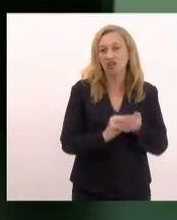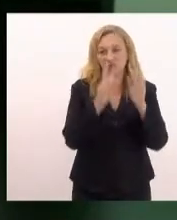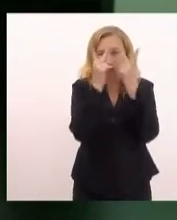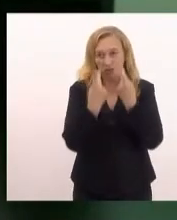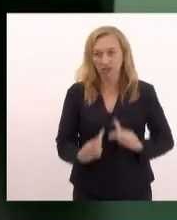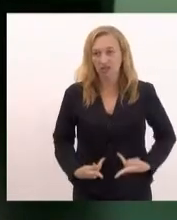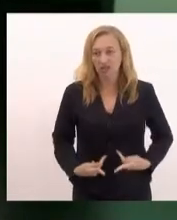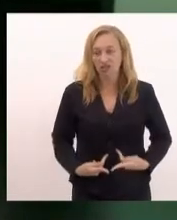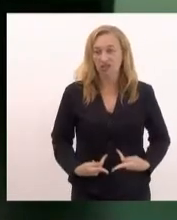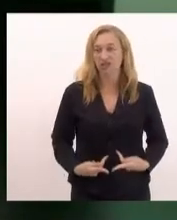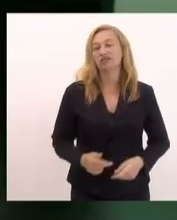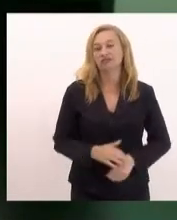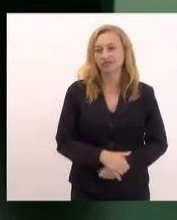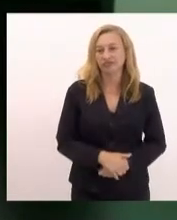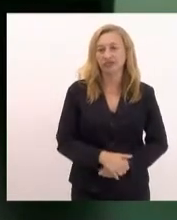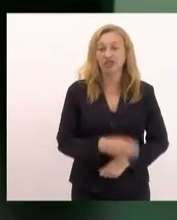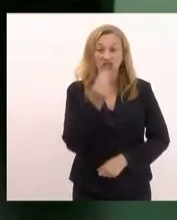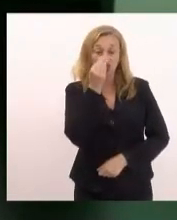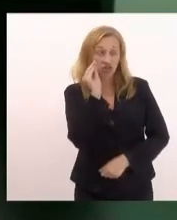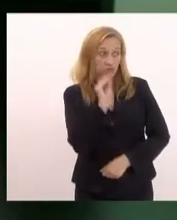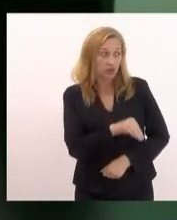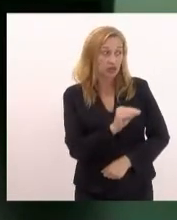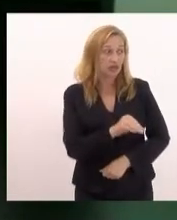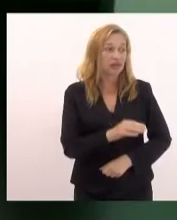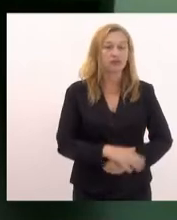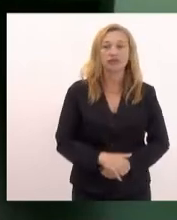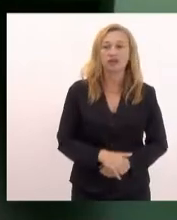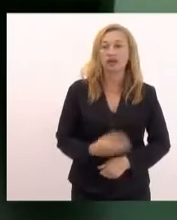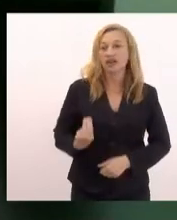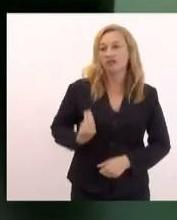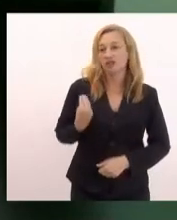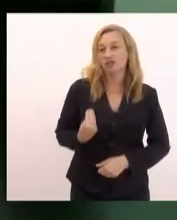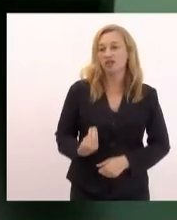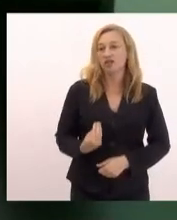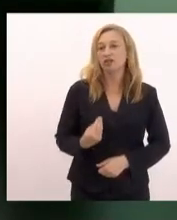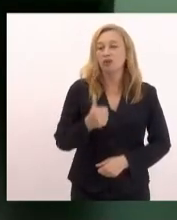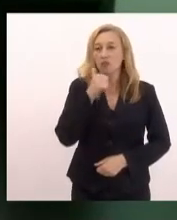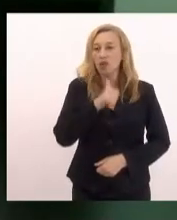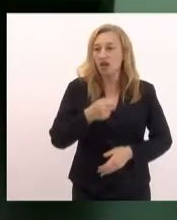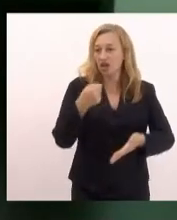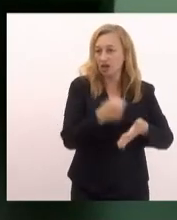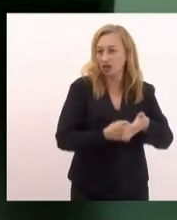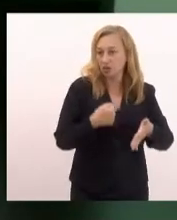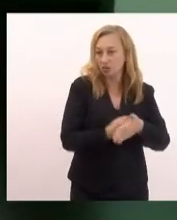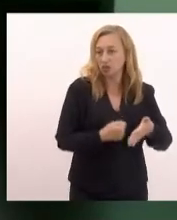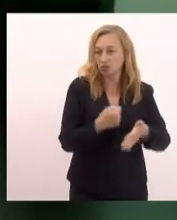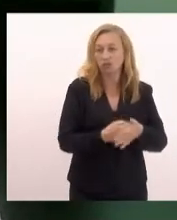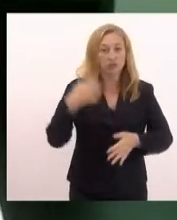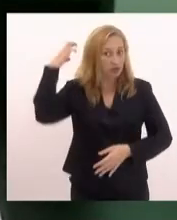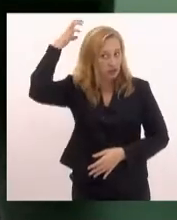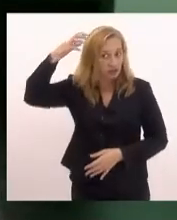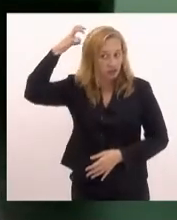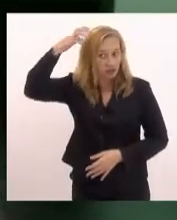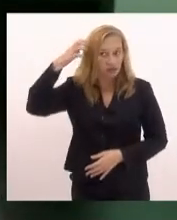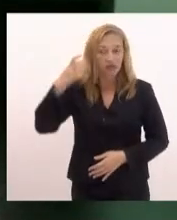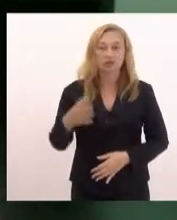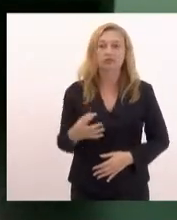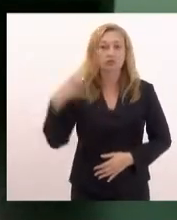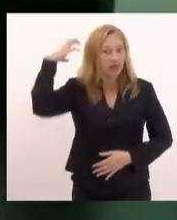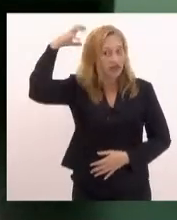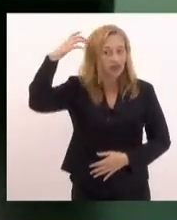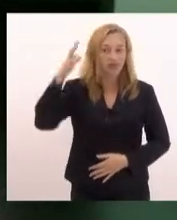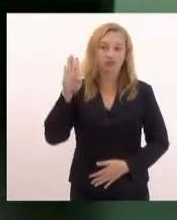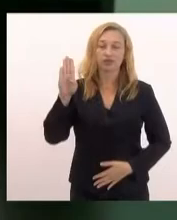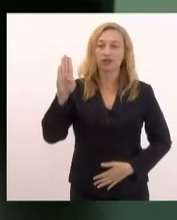de deslegitimar e descredibilizar a vida de uma lutadora como Marielle Franco. Marielle Franco